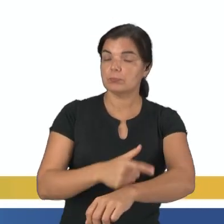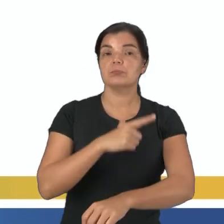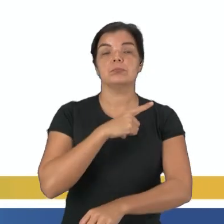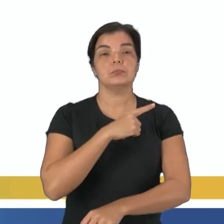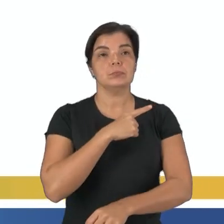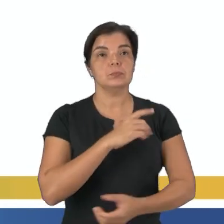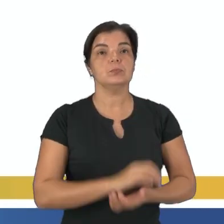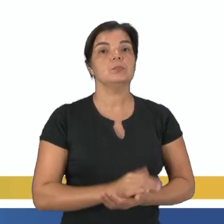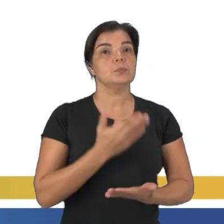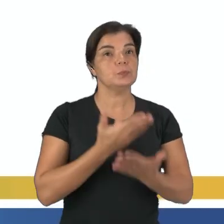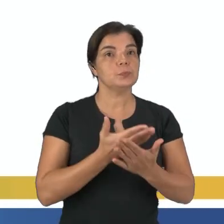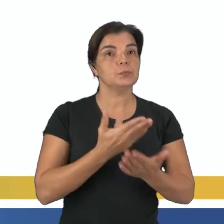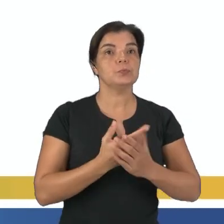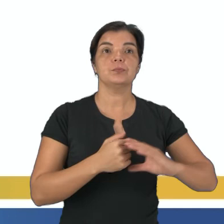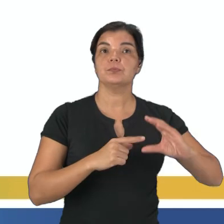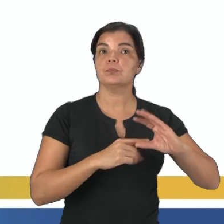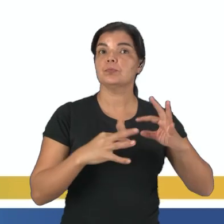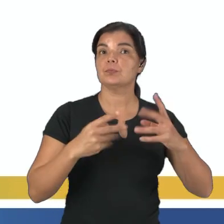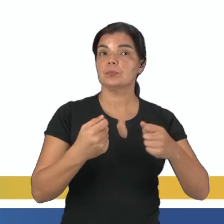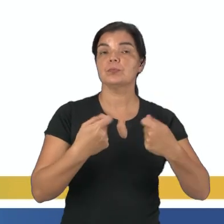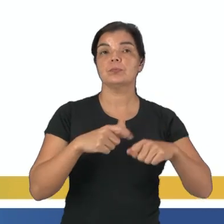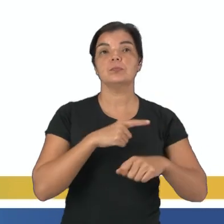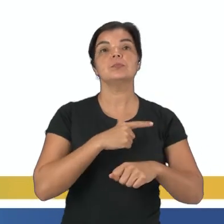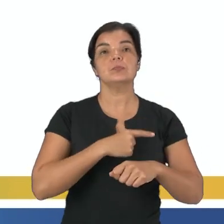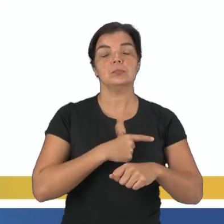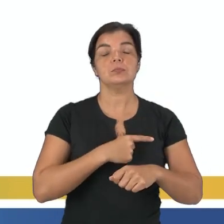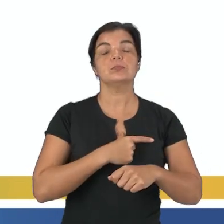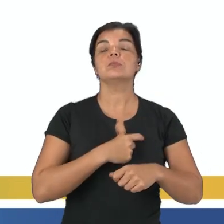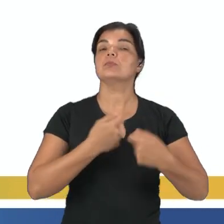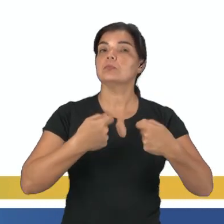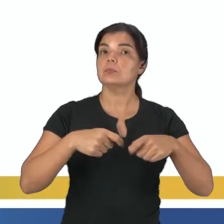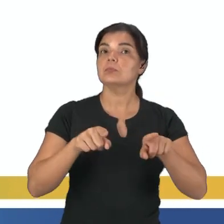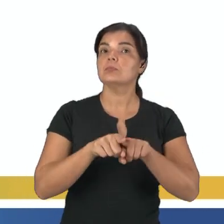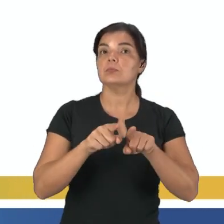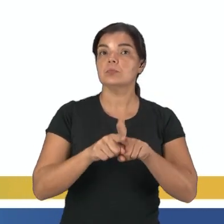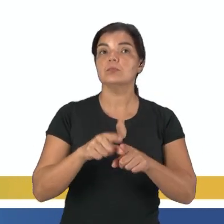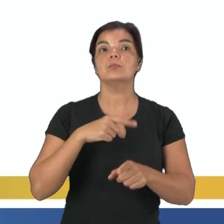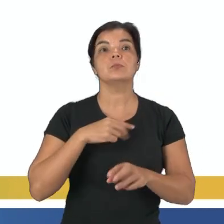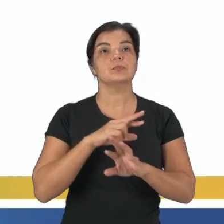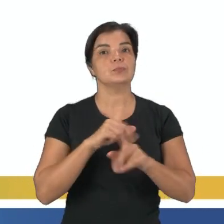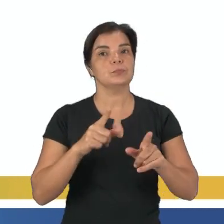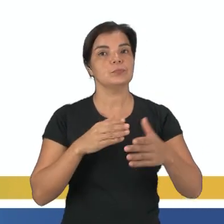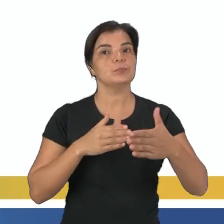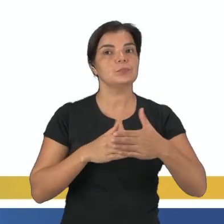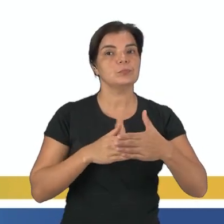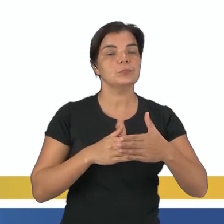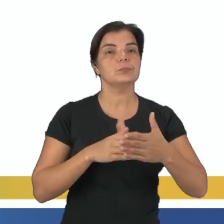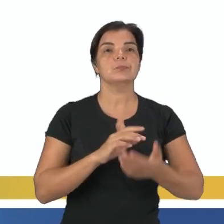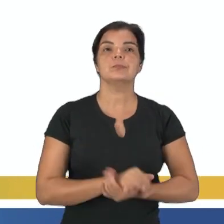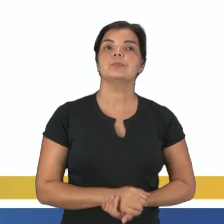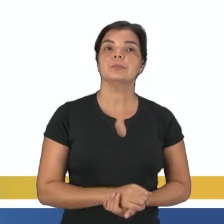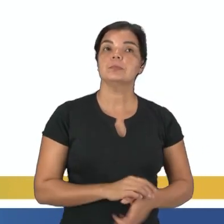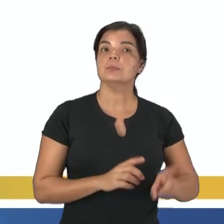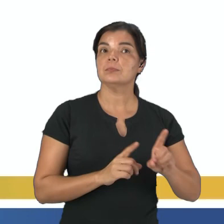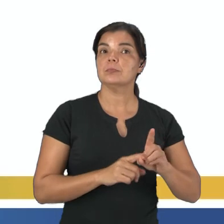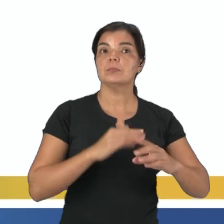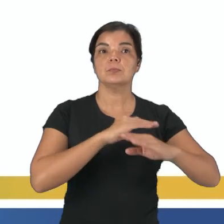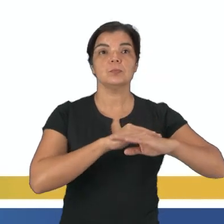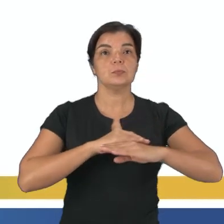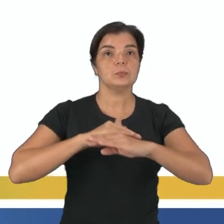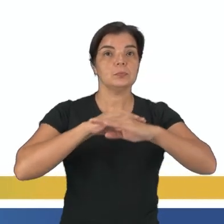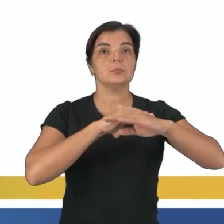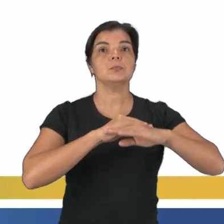têm estudo. C, todos precisam ter acesso considerando as diferentes limitações. Ou